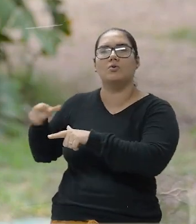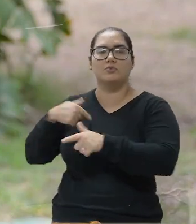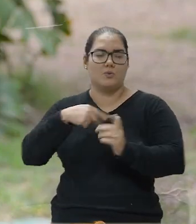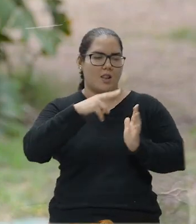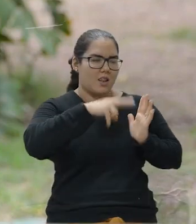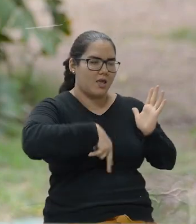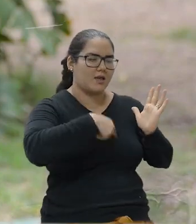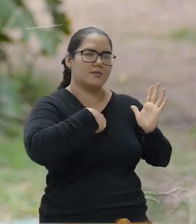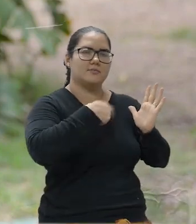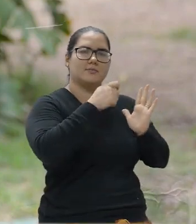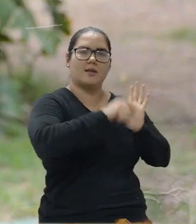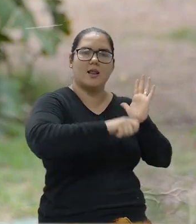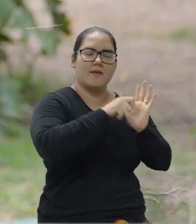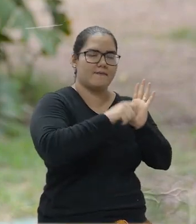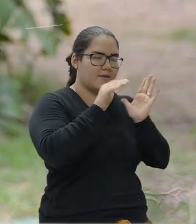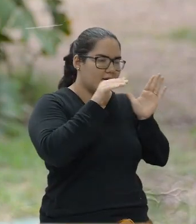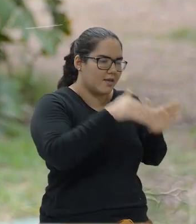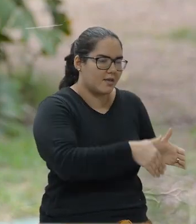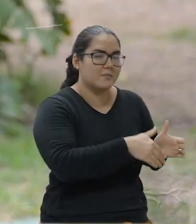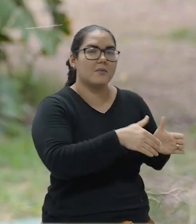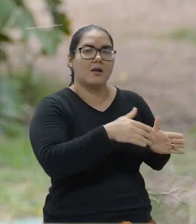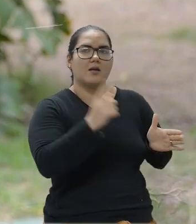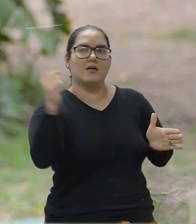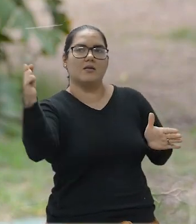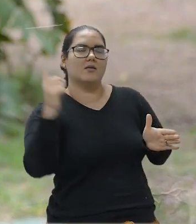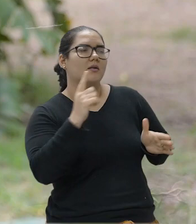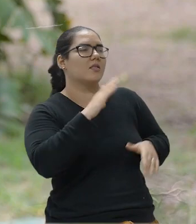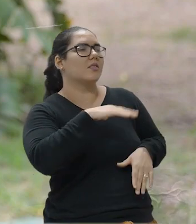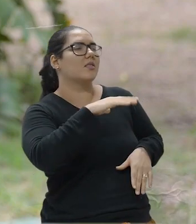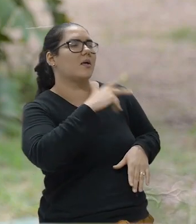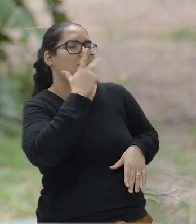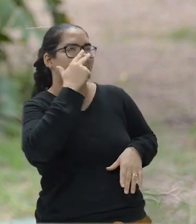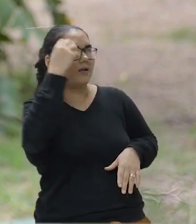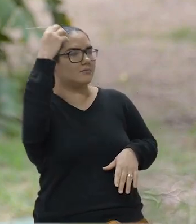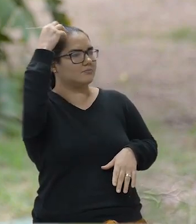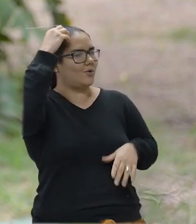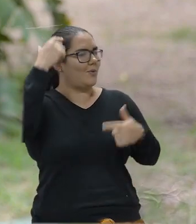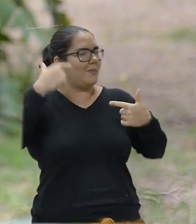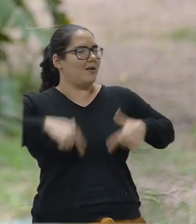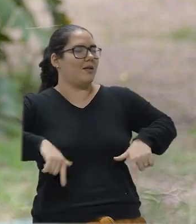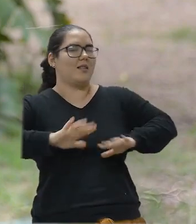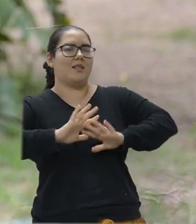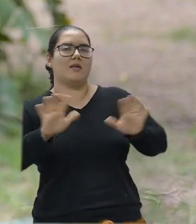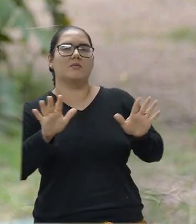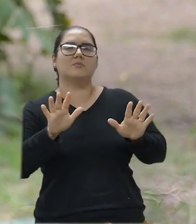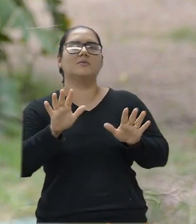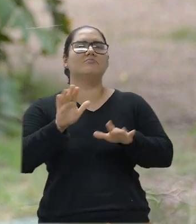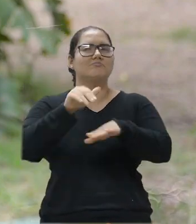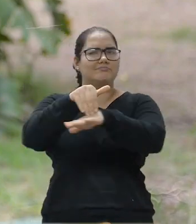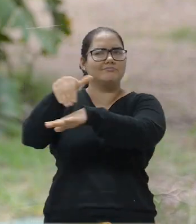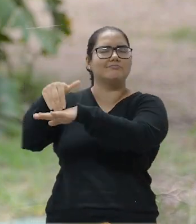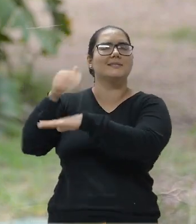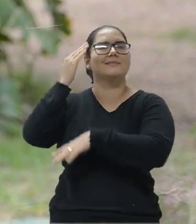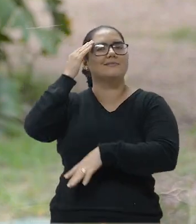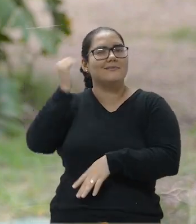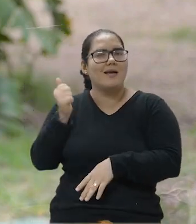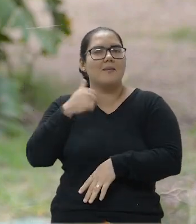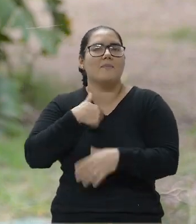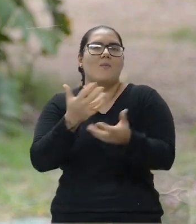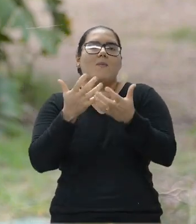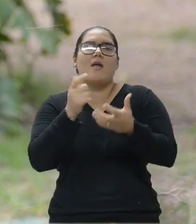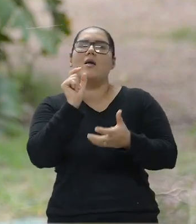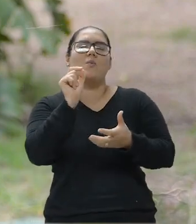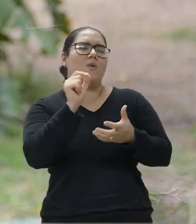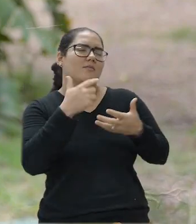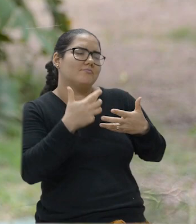fazendo qualquer outra coisa que não fosse ler ou escrever, para poderem me interromper sem culpas. No fundo, eles